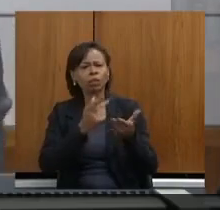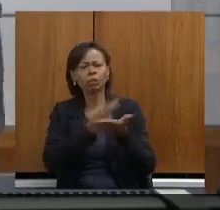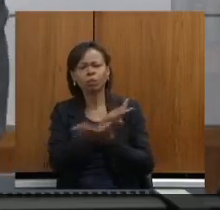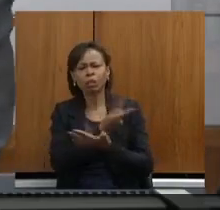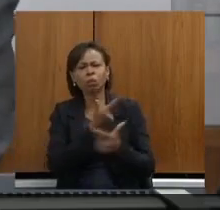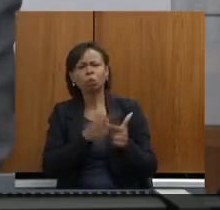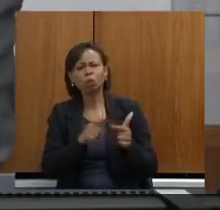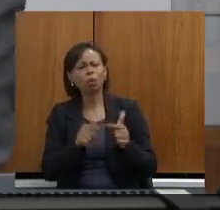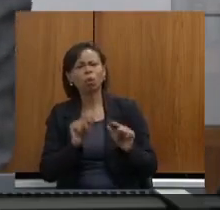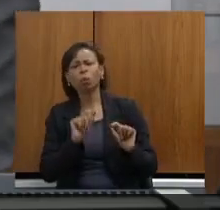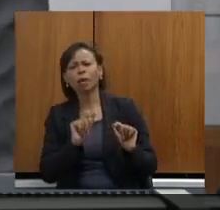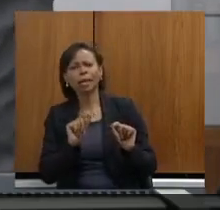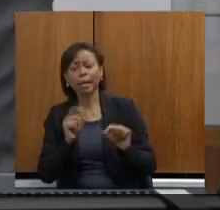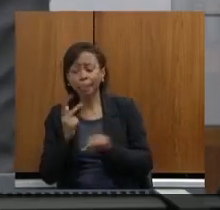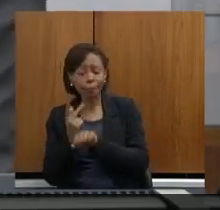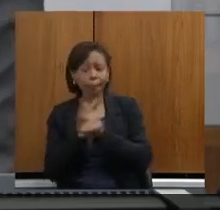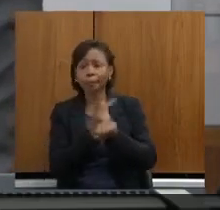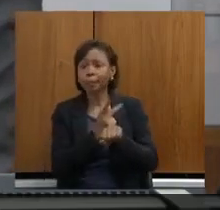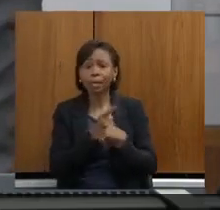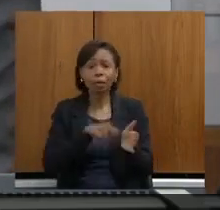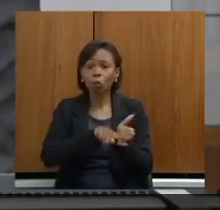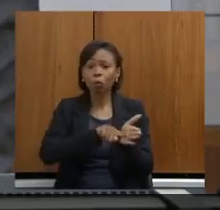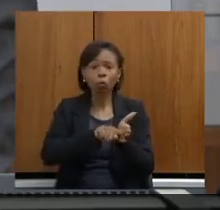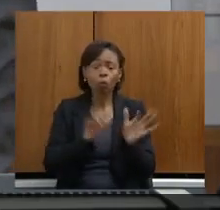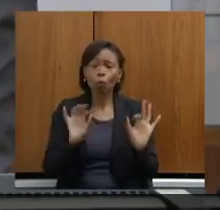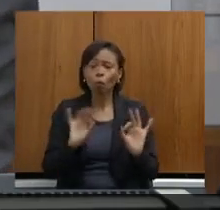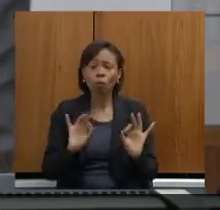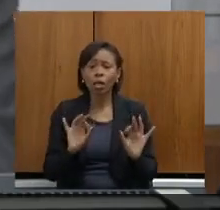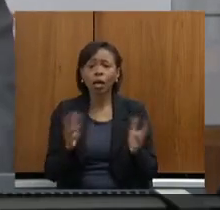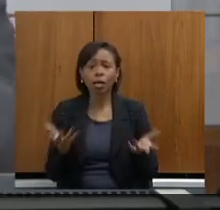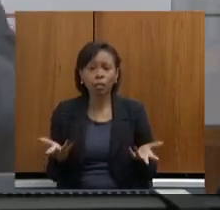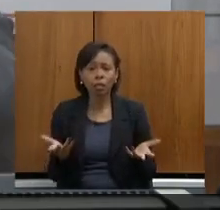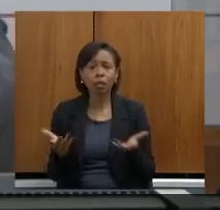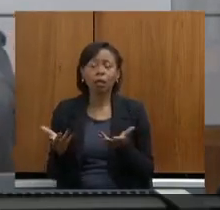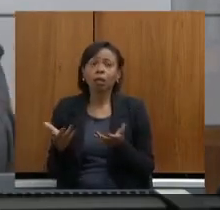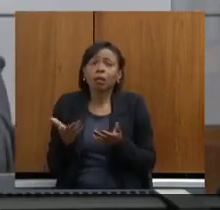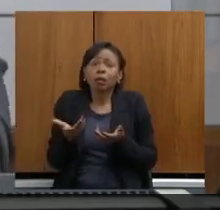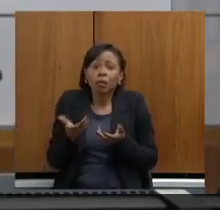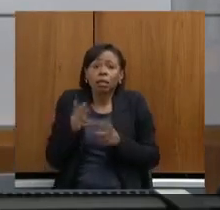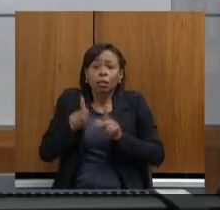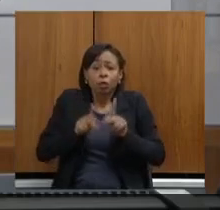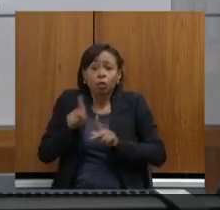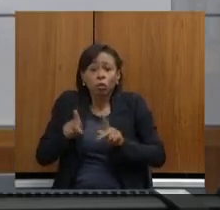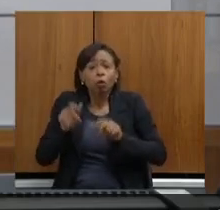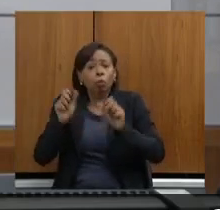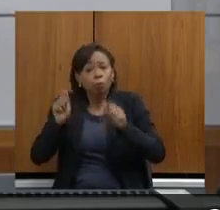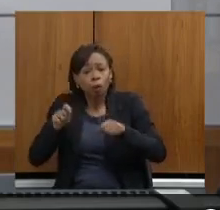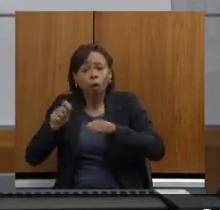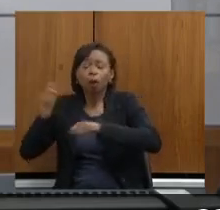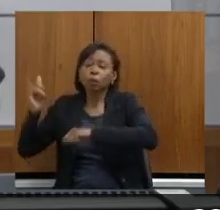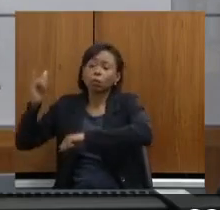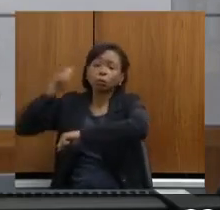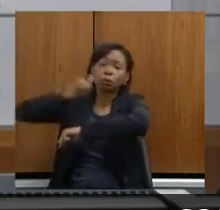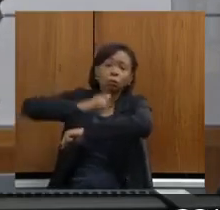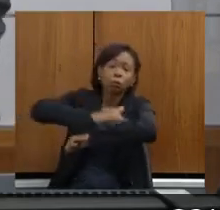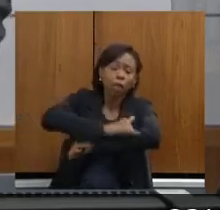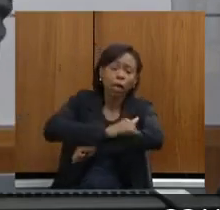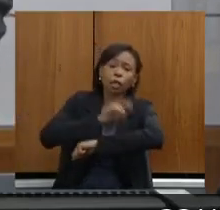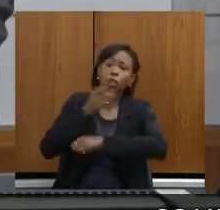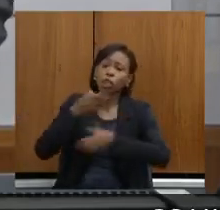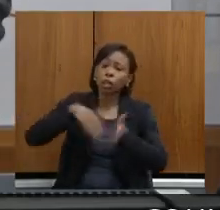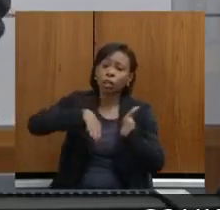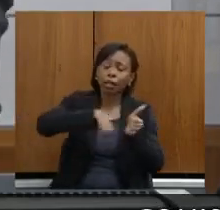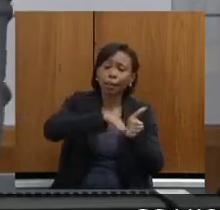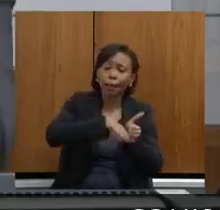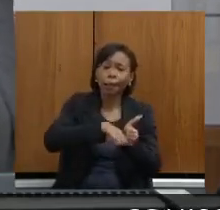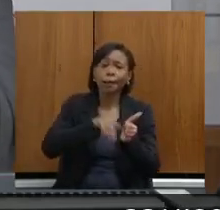desinterditar o aeroporto não para escoamento da produção mas para as pessoas podem chegar lá os os investidores